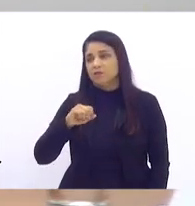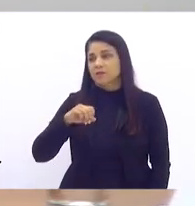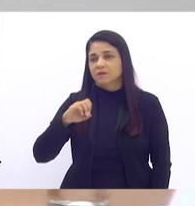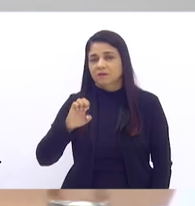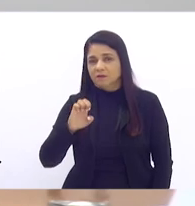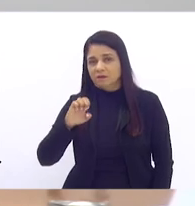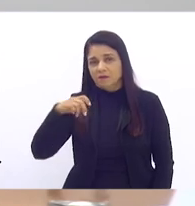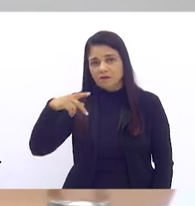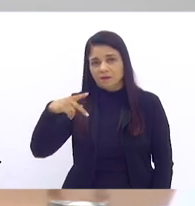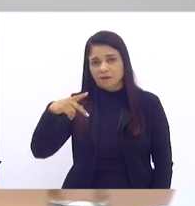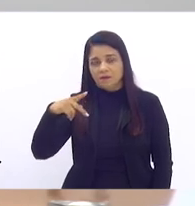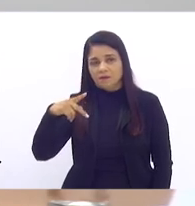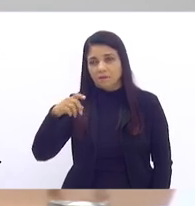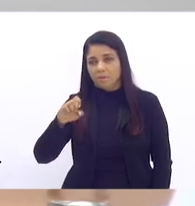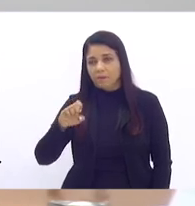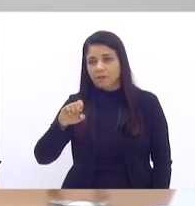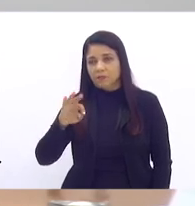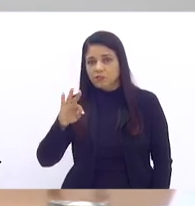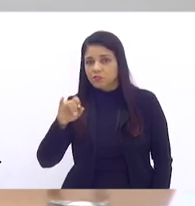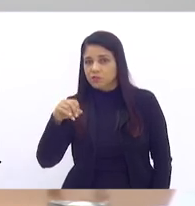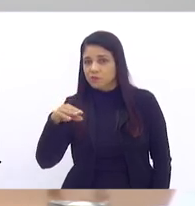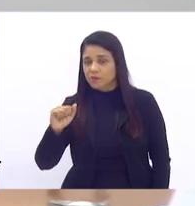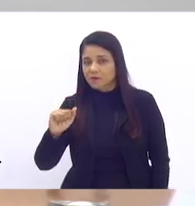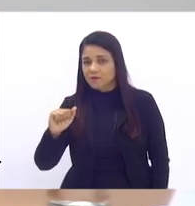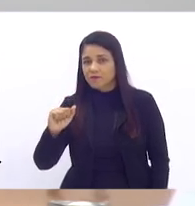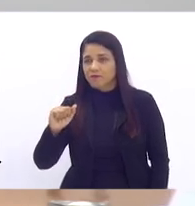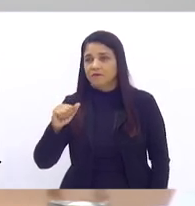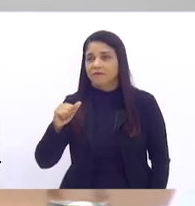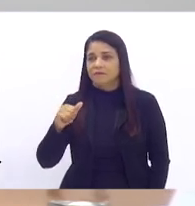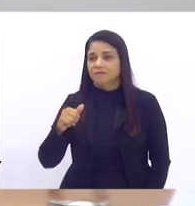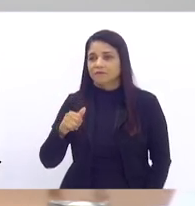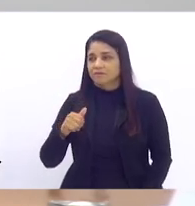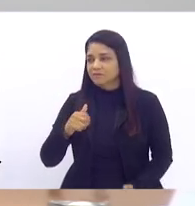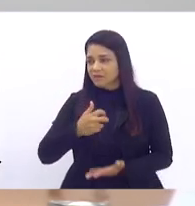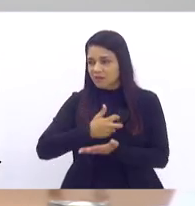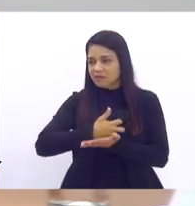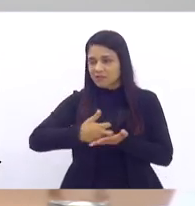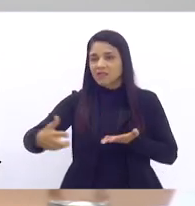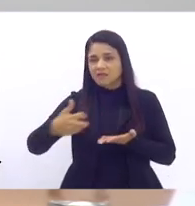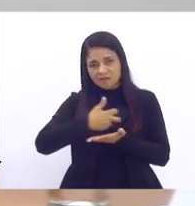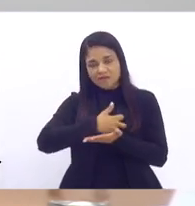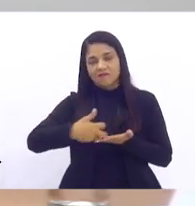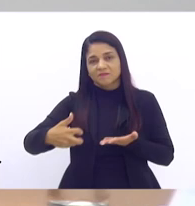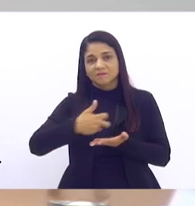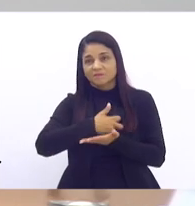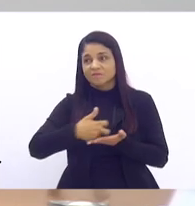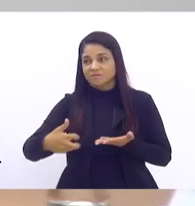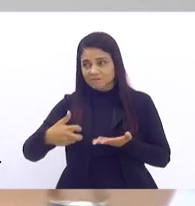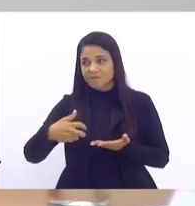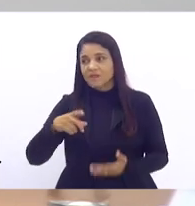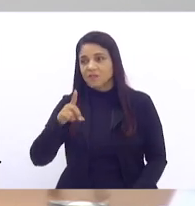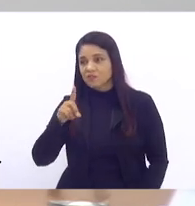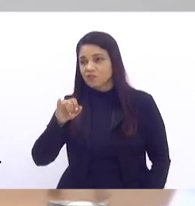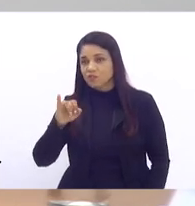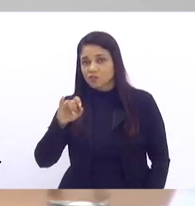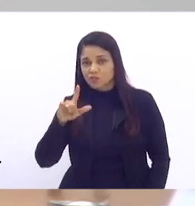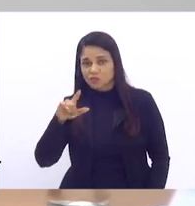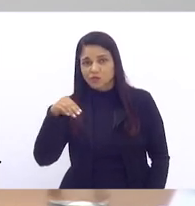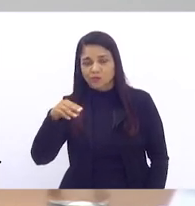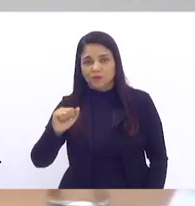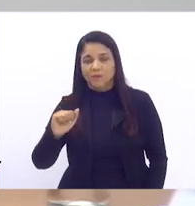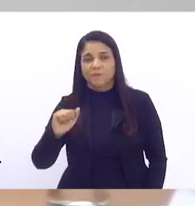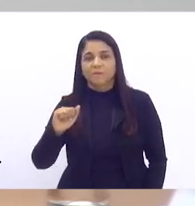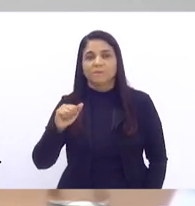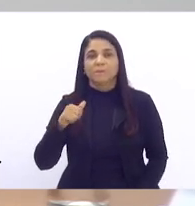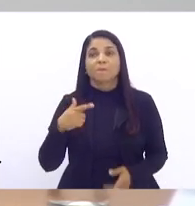onde se fala e retirar o Pac da do cálculo primário não